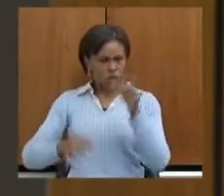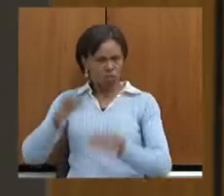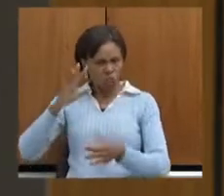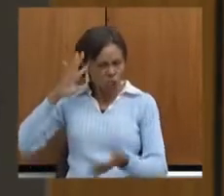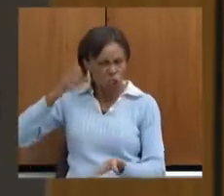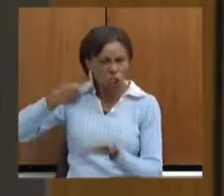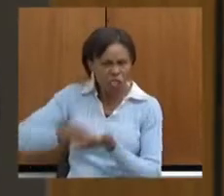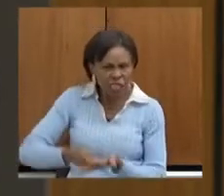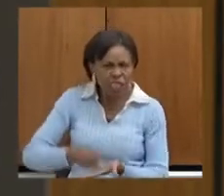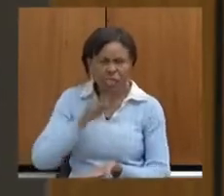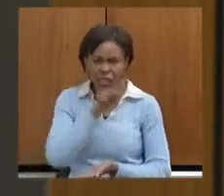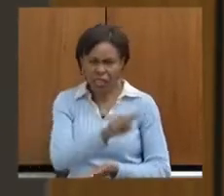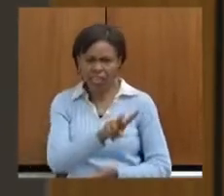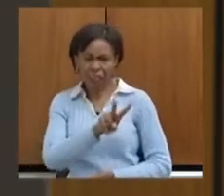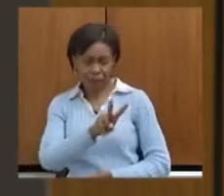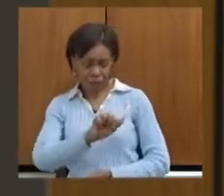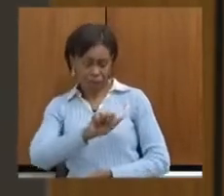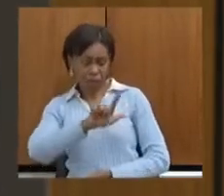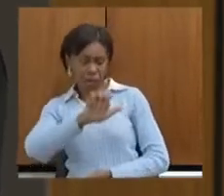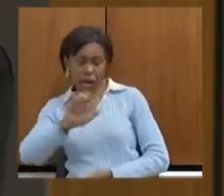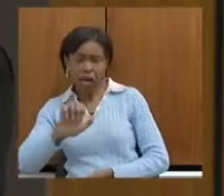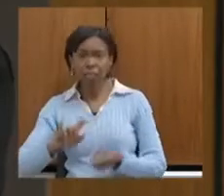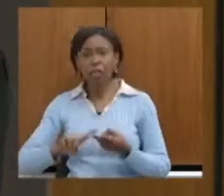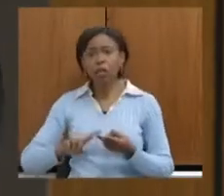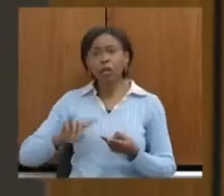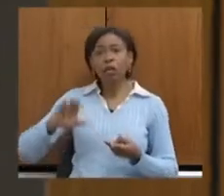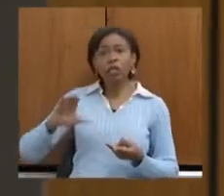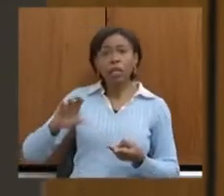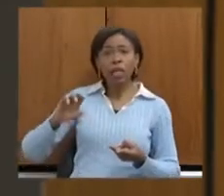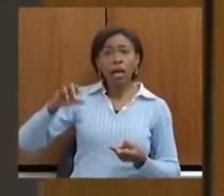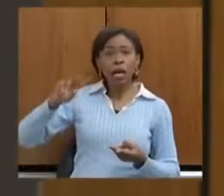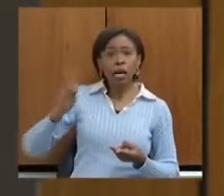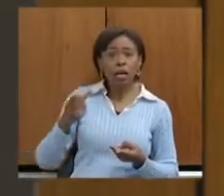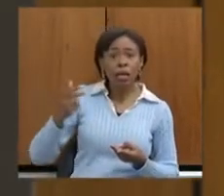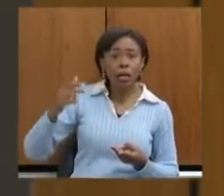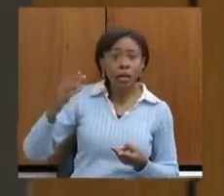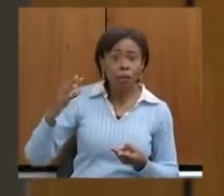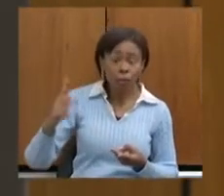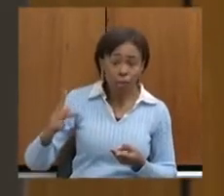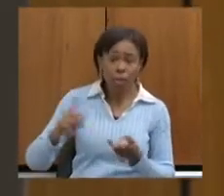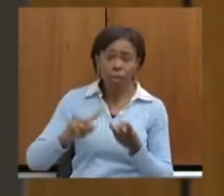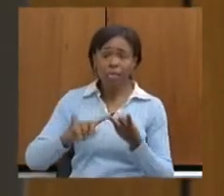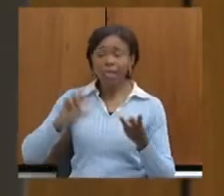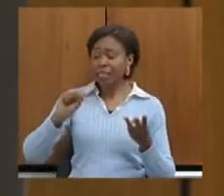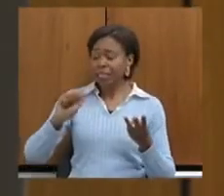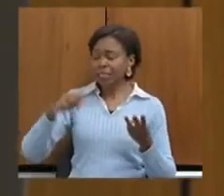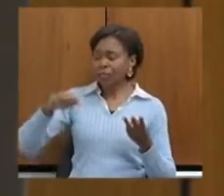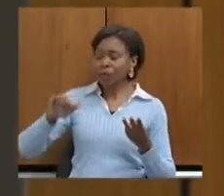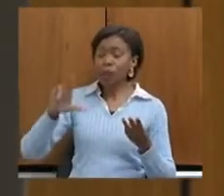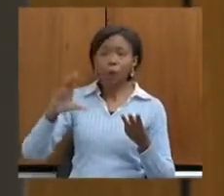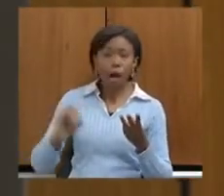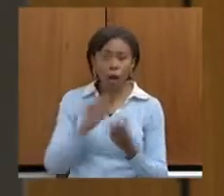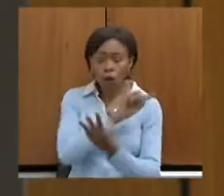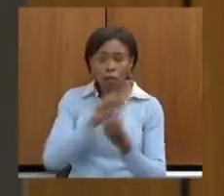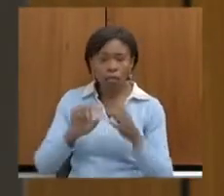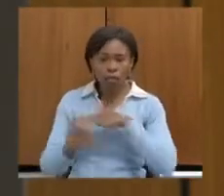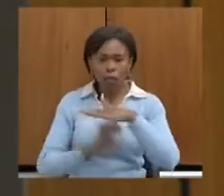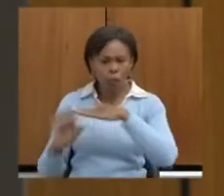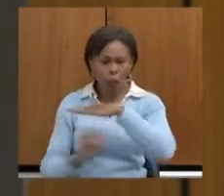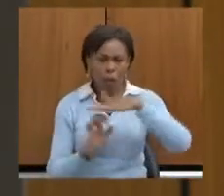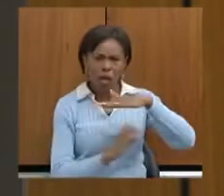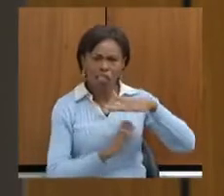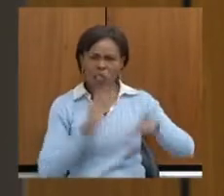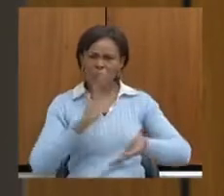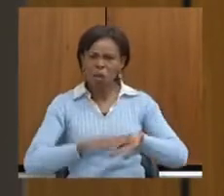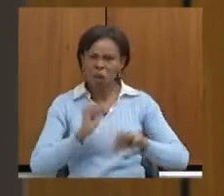vale sobre a chp e sobre as a maco é porque esta mais forte do